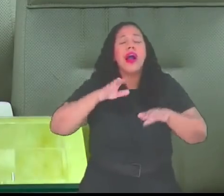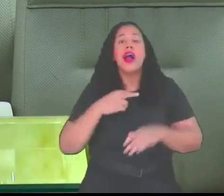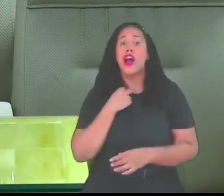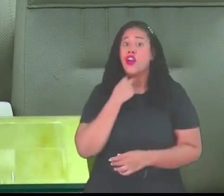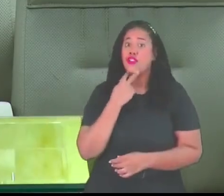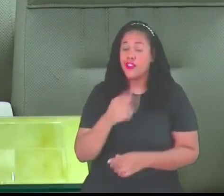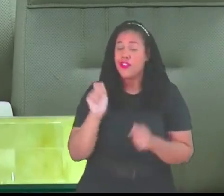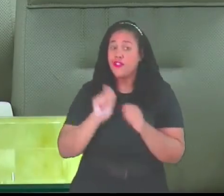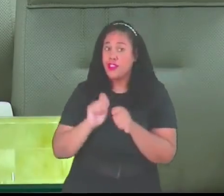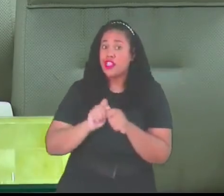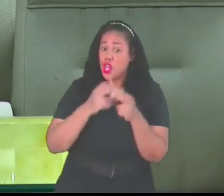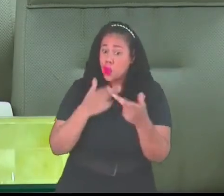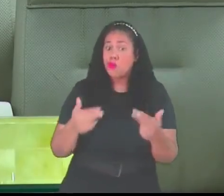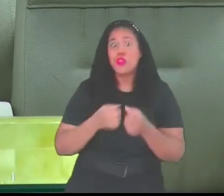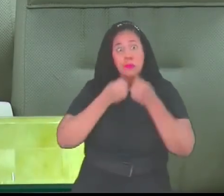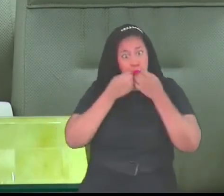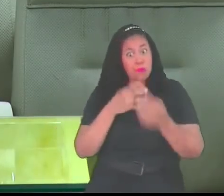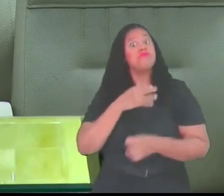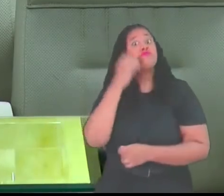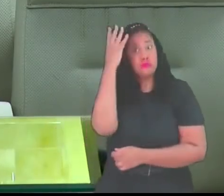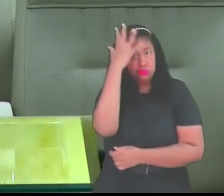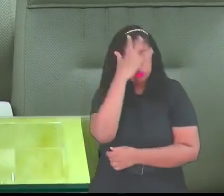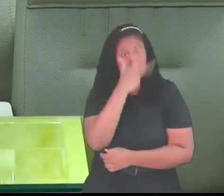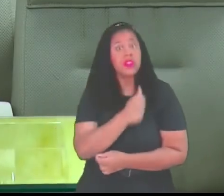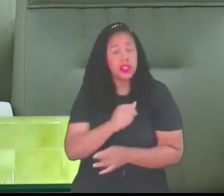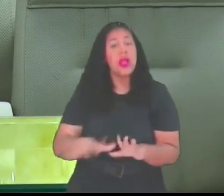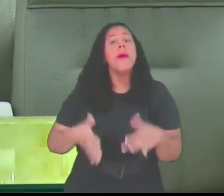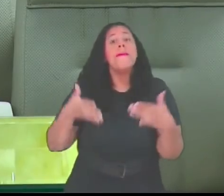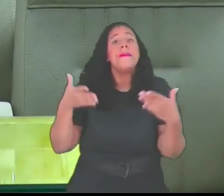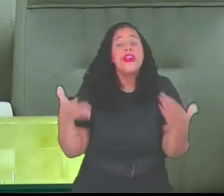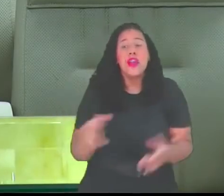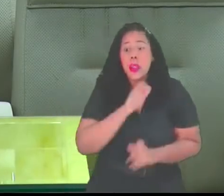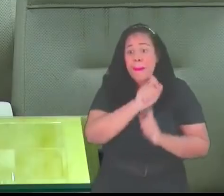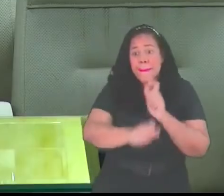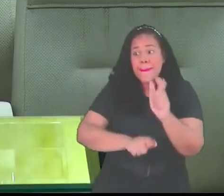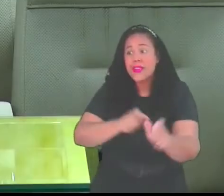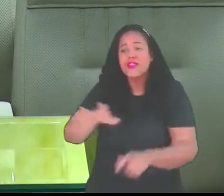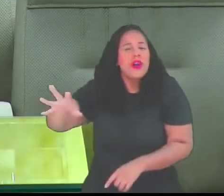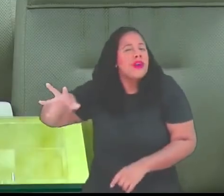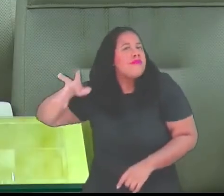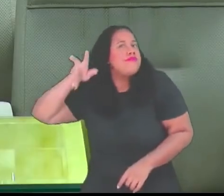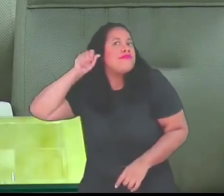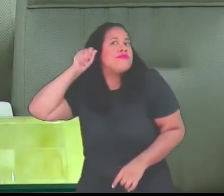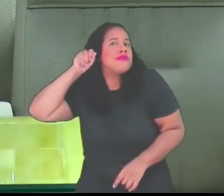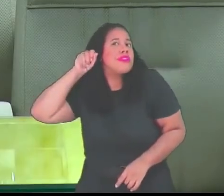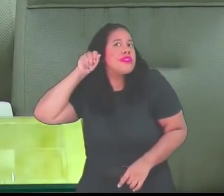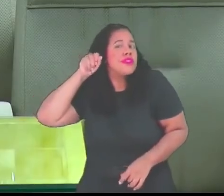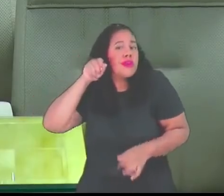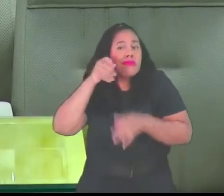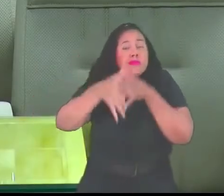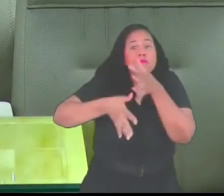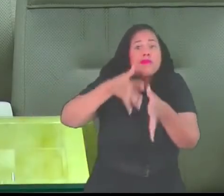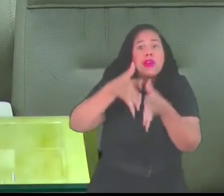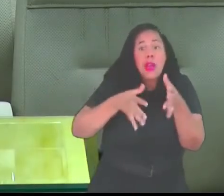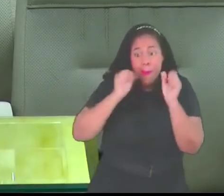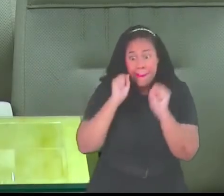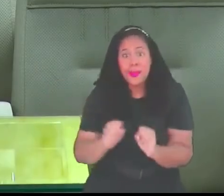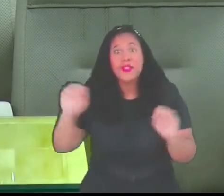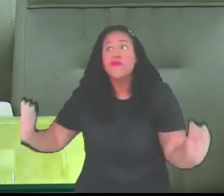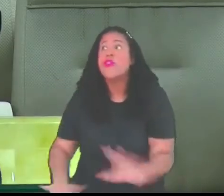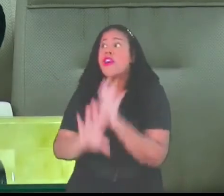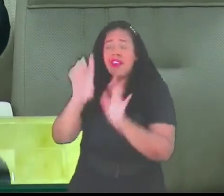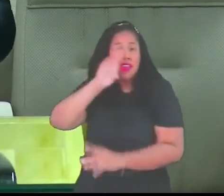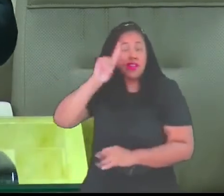coisa harmoniosa, para que quando as pessoas ouçam, elas possam glorificar a Deus,